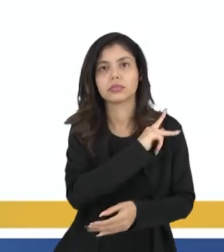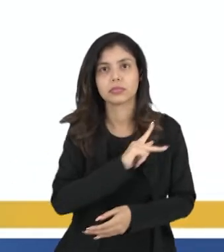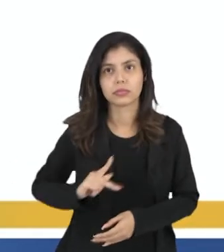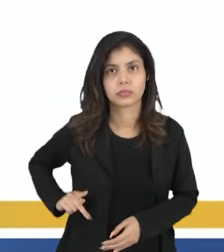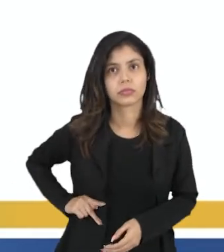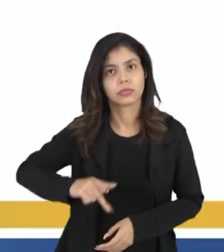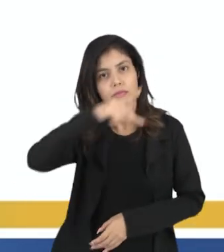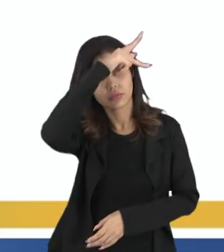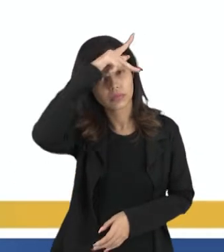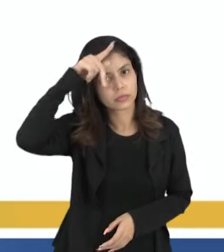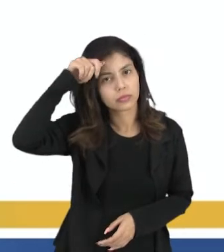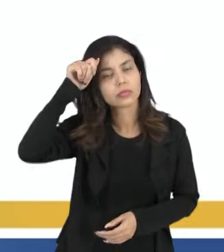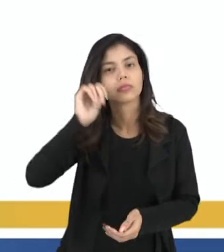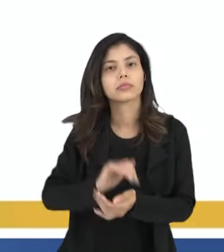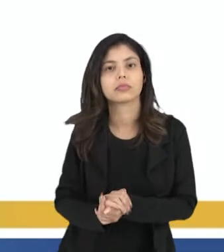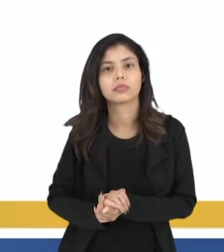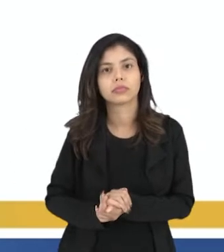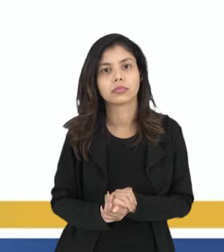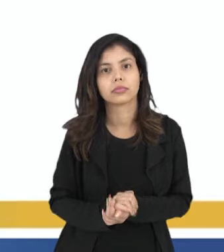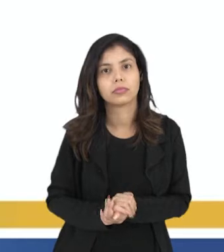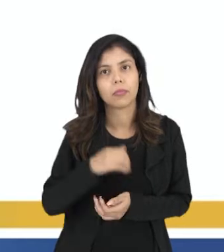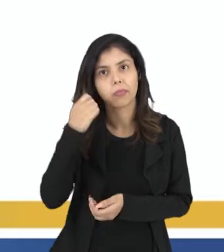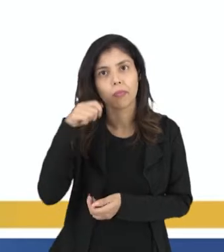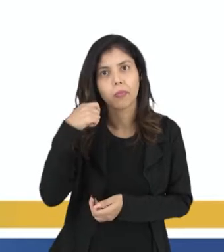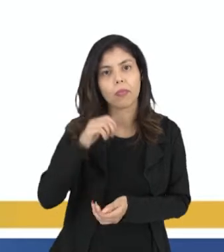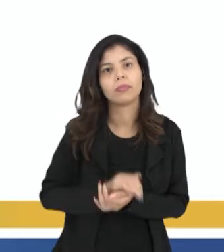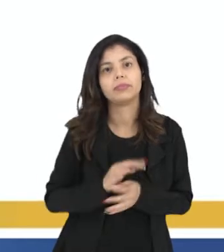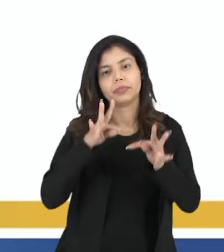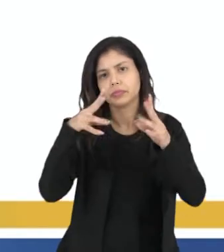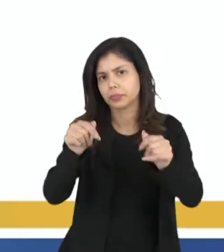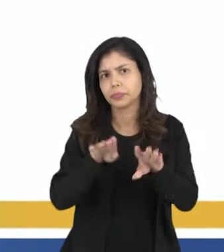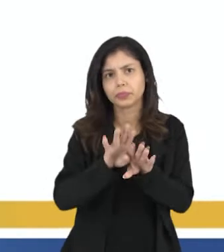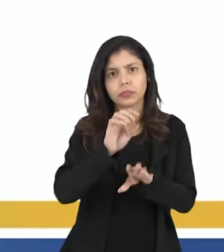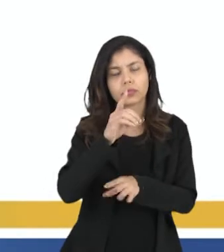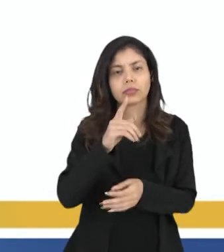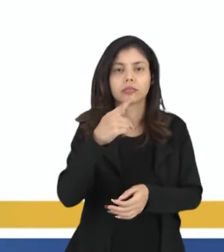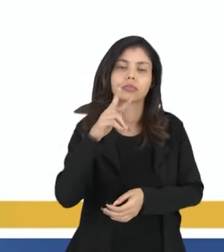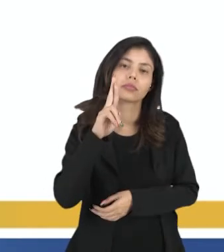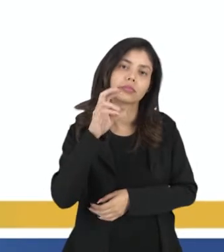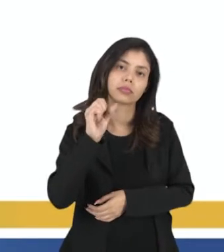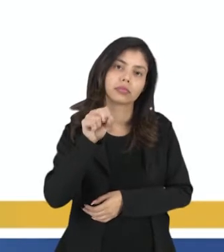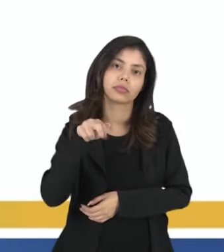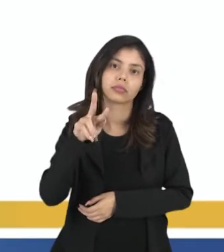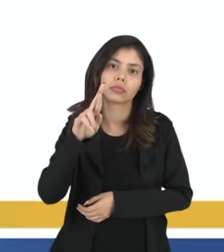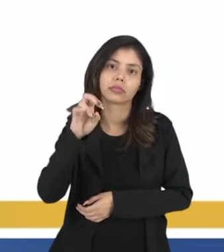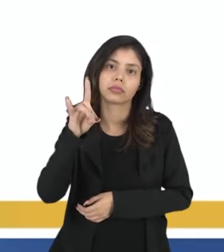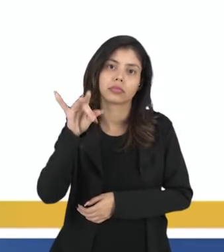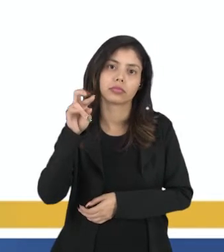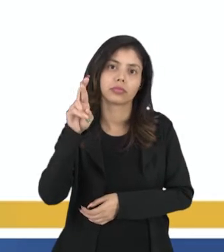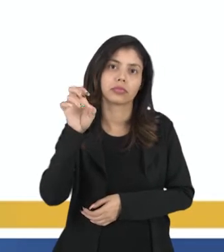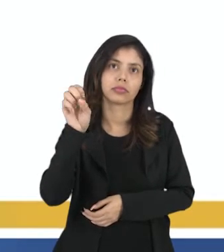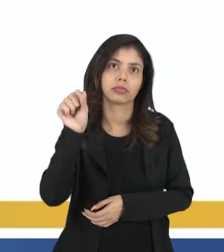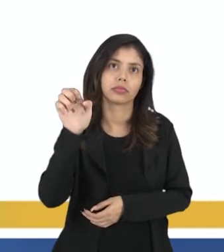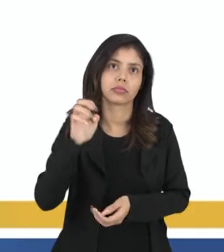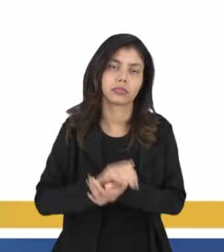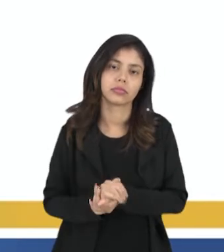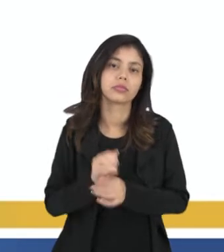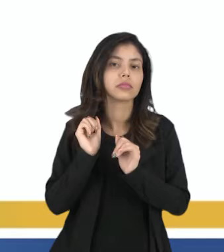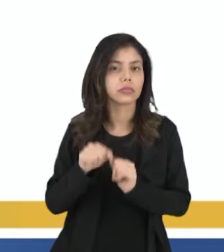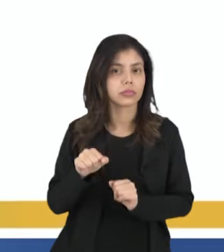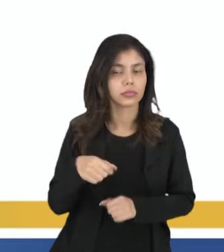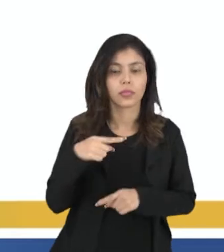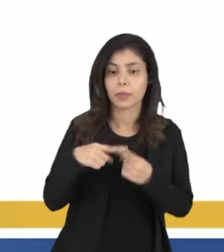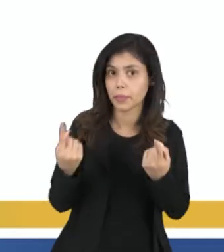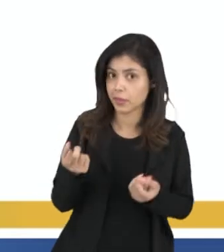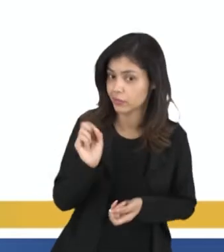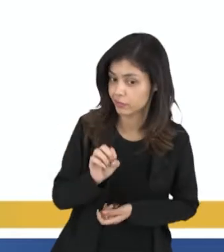prefeitos, senadores, né, para governadores. Ele tem sim essa participação, mas eu não sei se é a